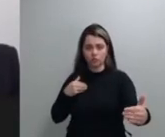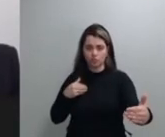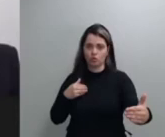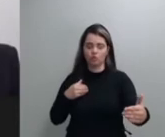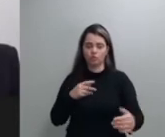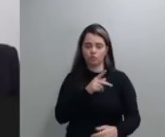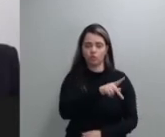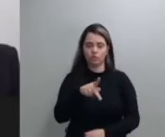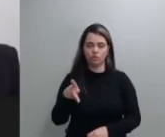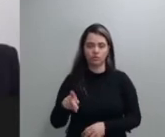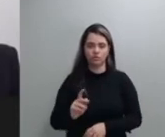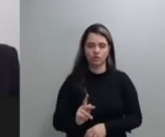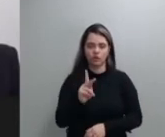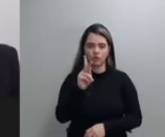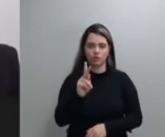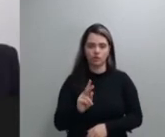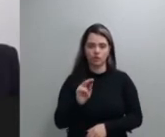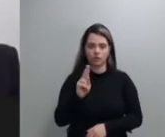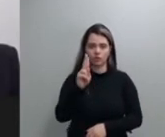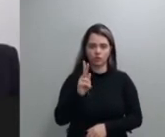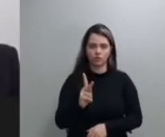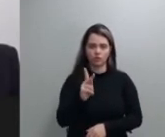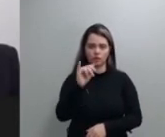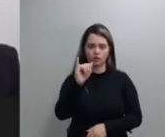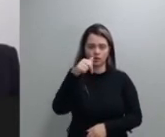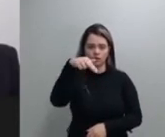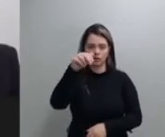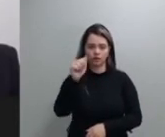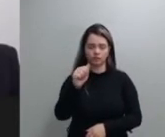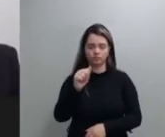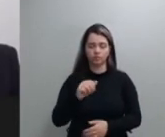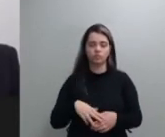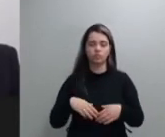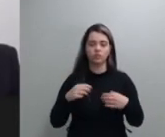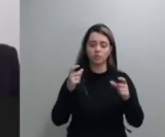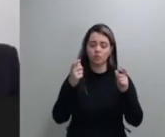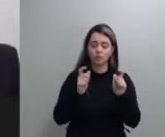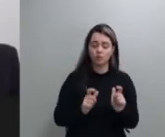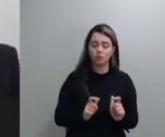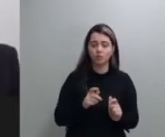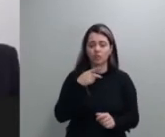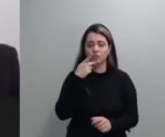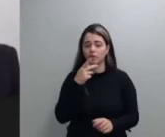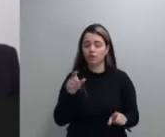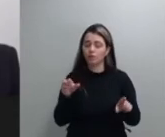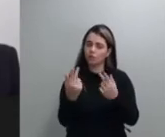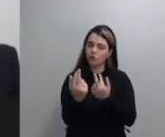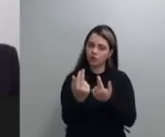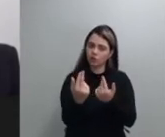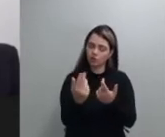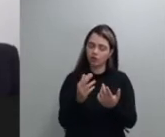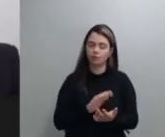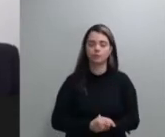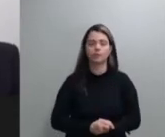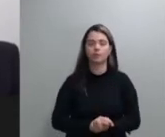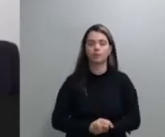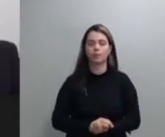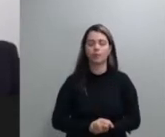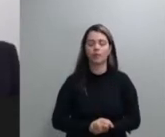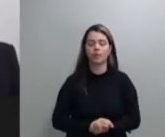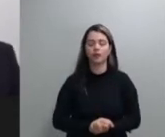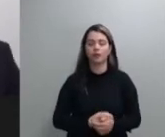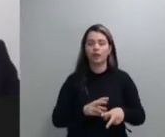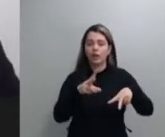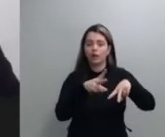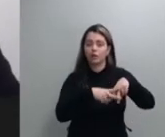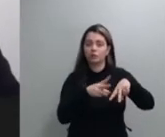RESP 1419-060 onde sua excelência diz exatamente a mesma coisa 32 a condenação pela prática de